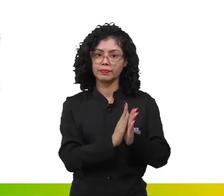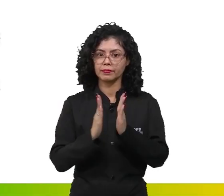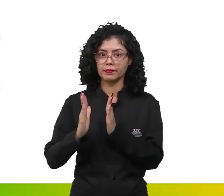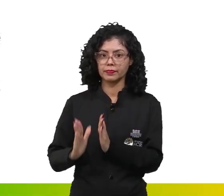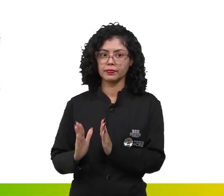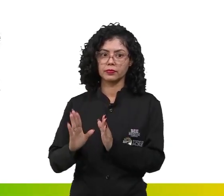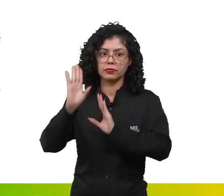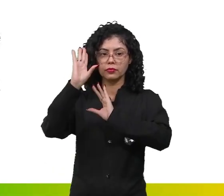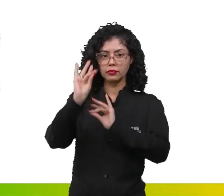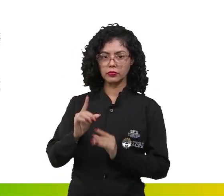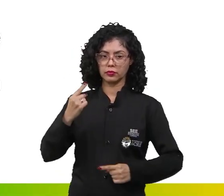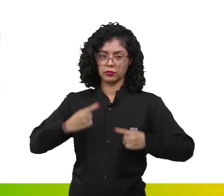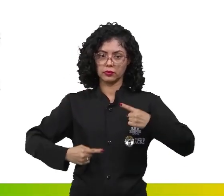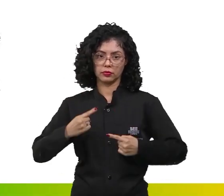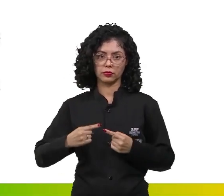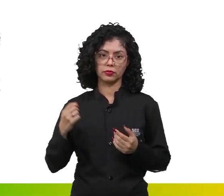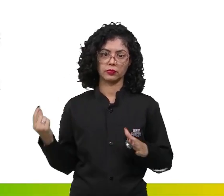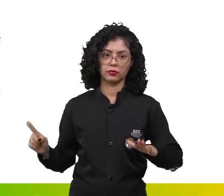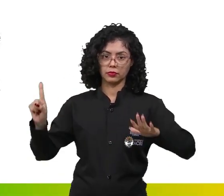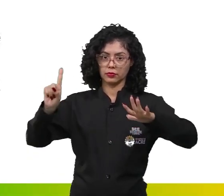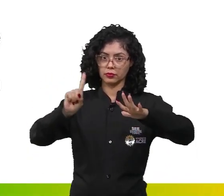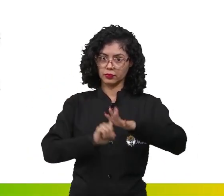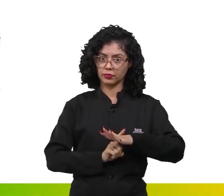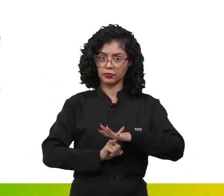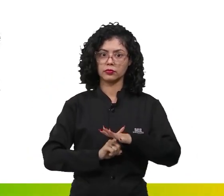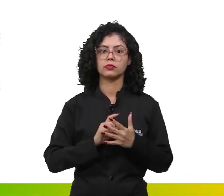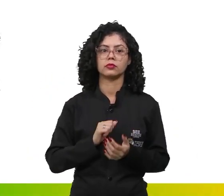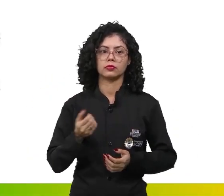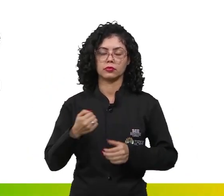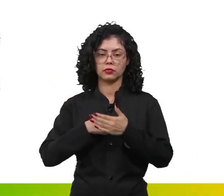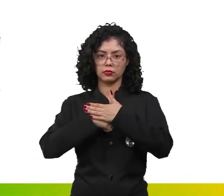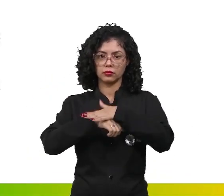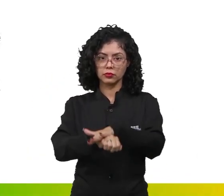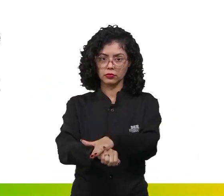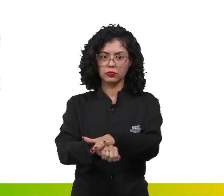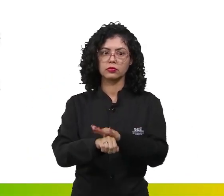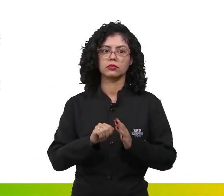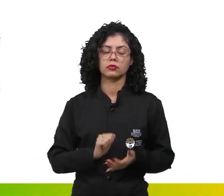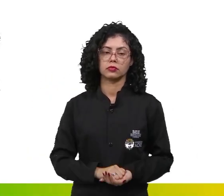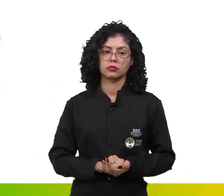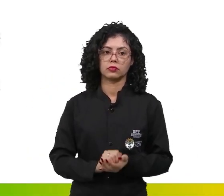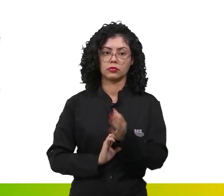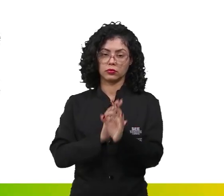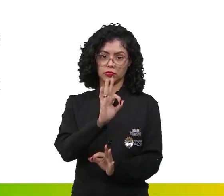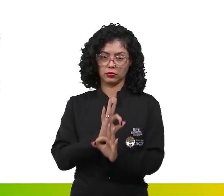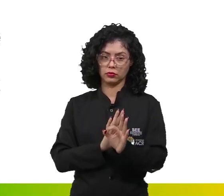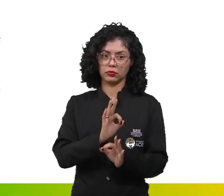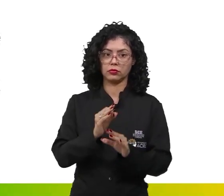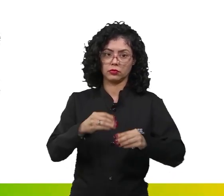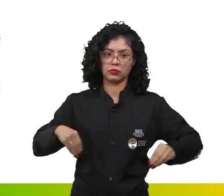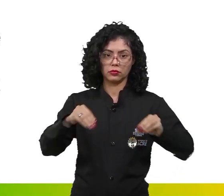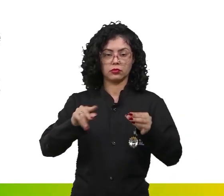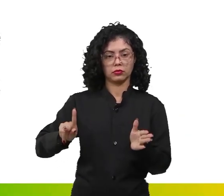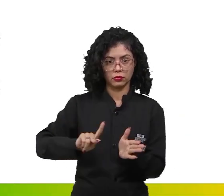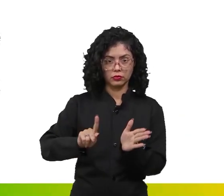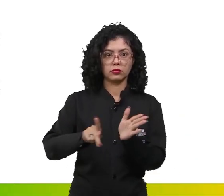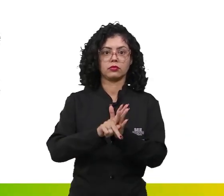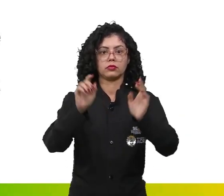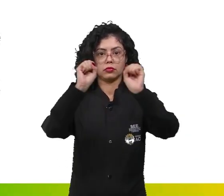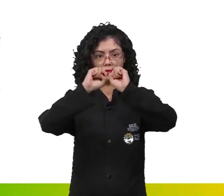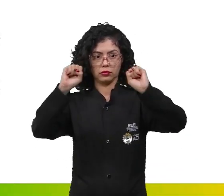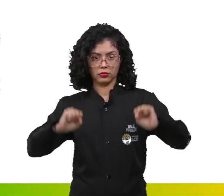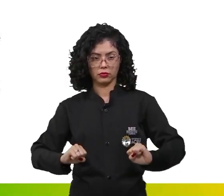a designar a política de segregação racial e organização